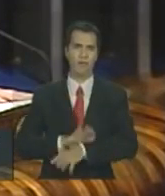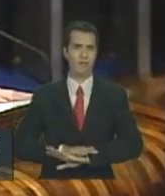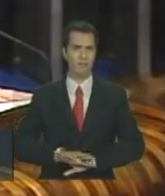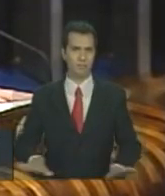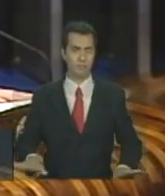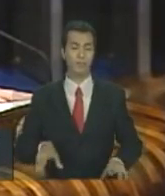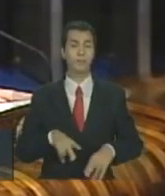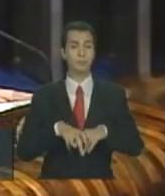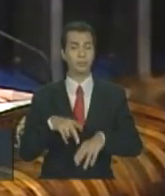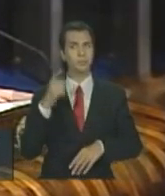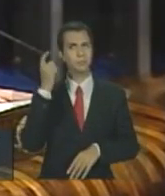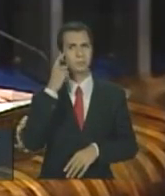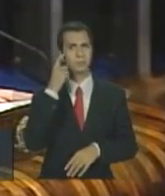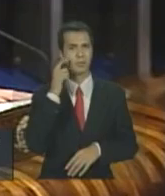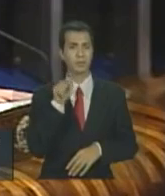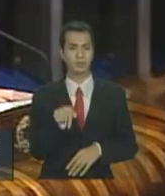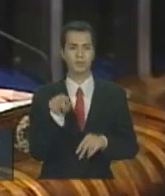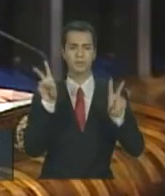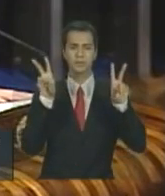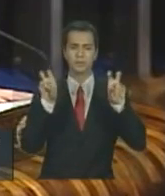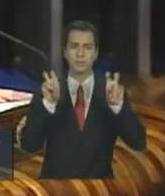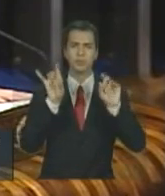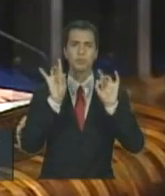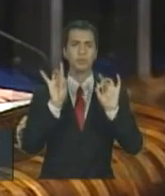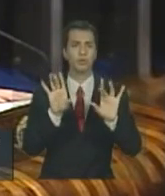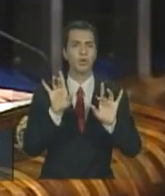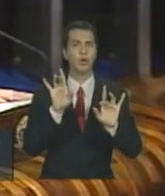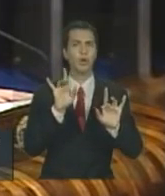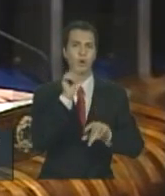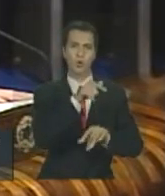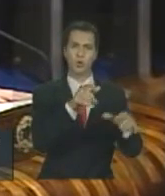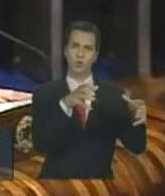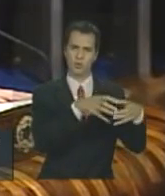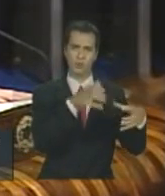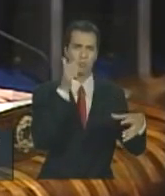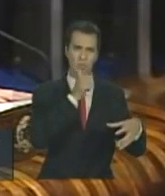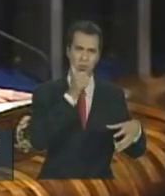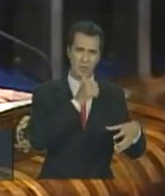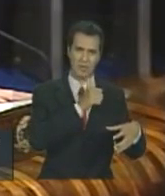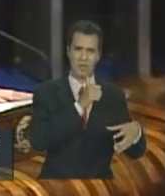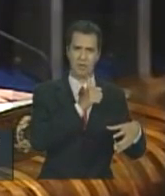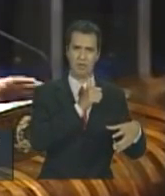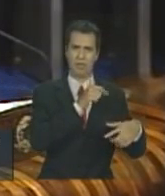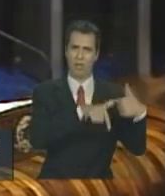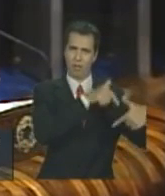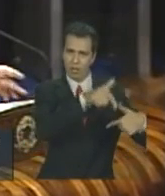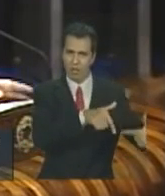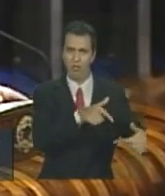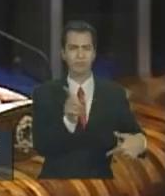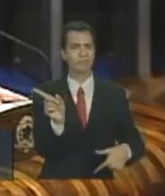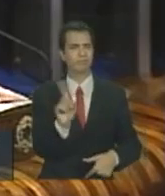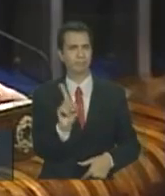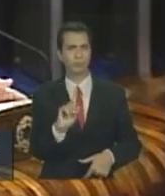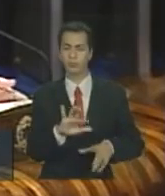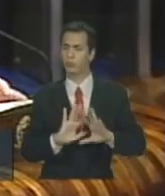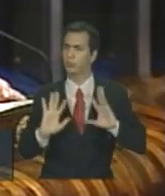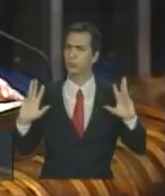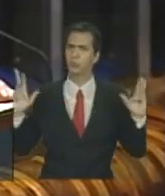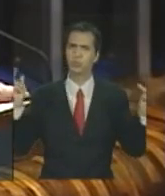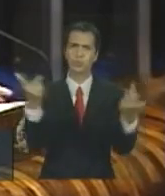é uma questão só da Secretaria das Mulheres, do Movimento de Mulheres. E essa é